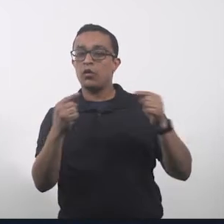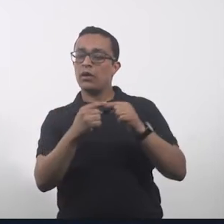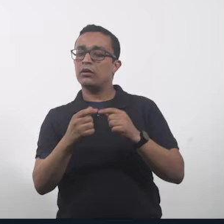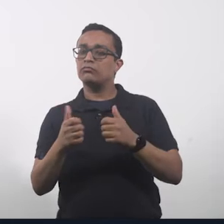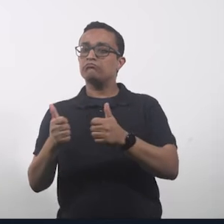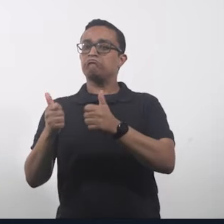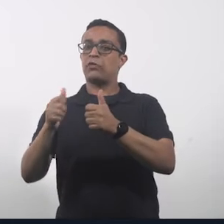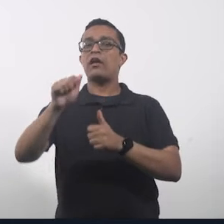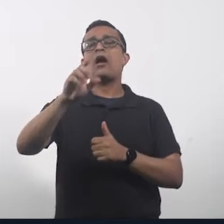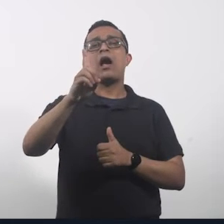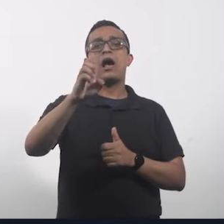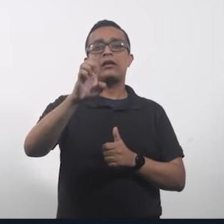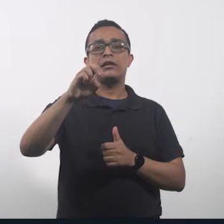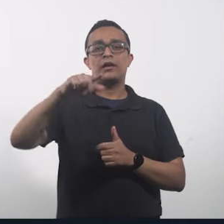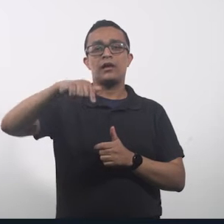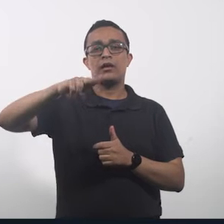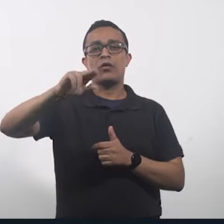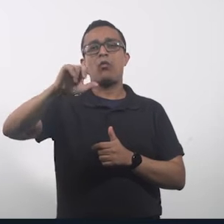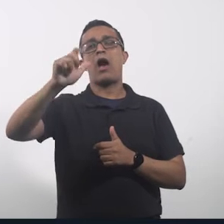adequado.